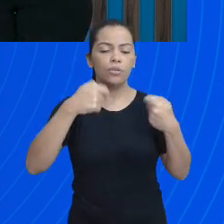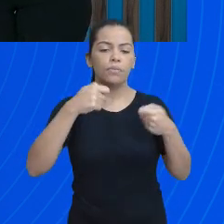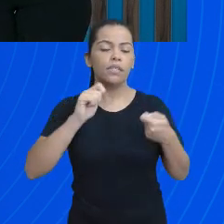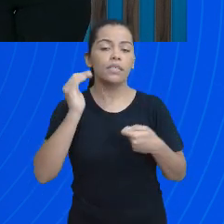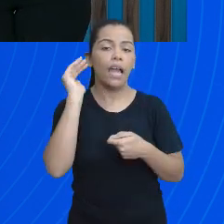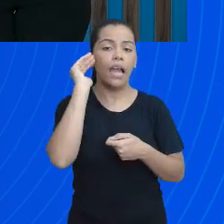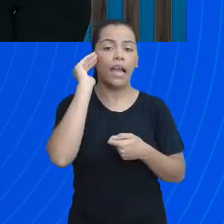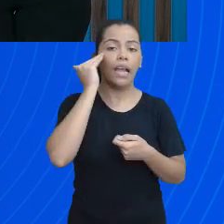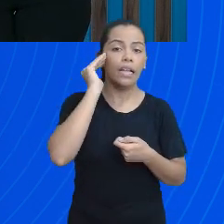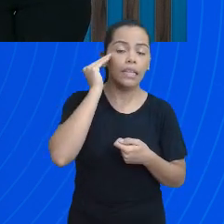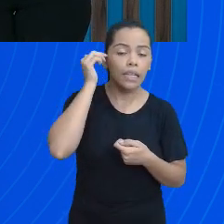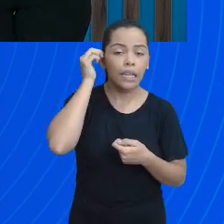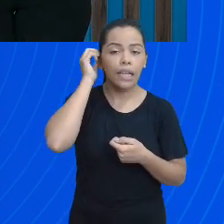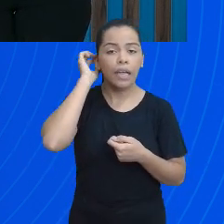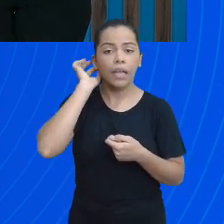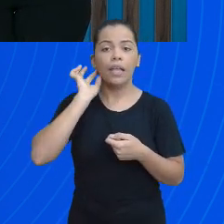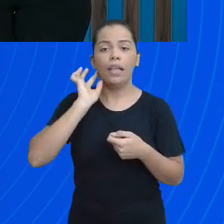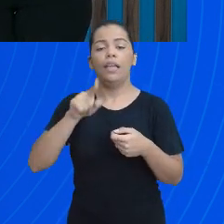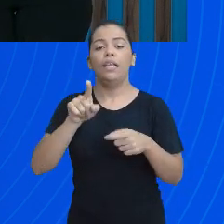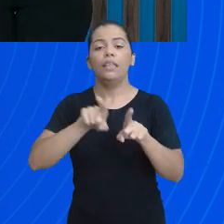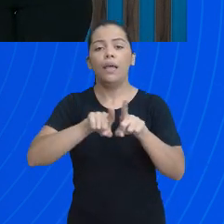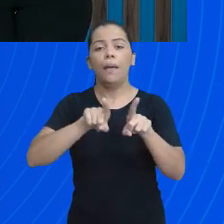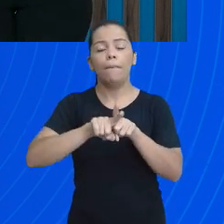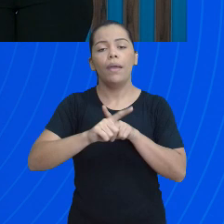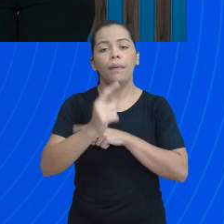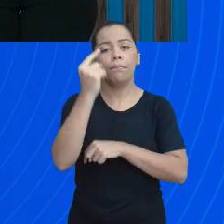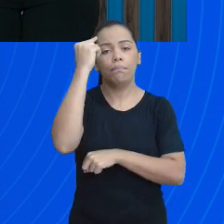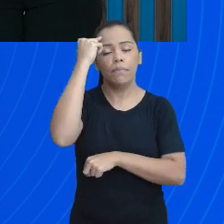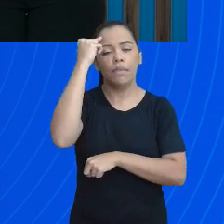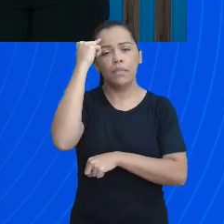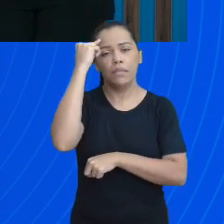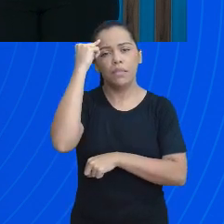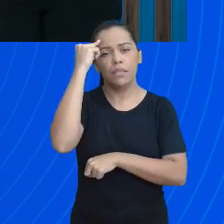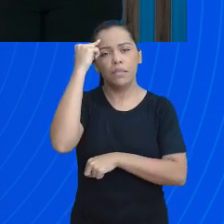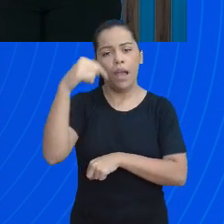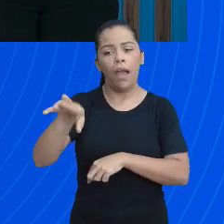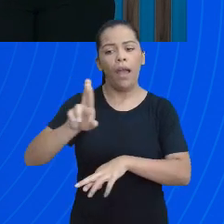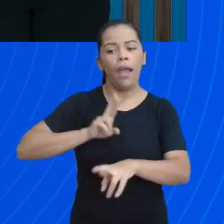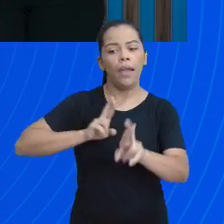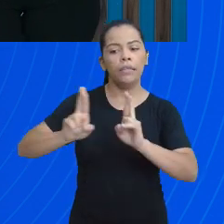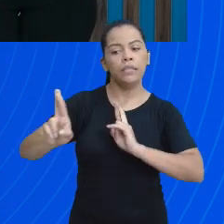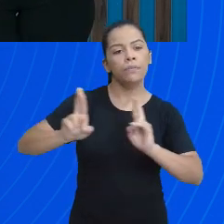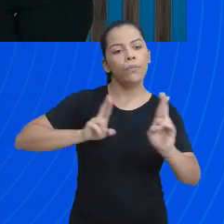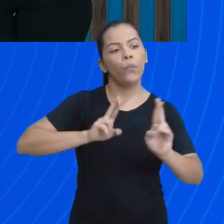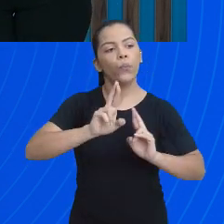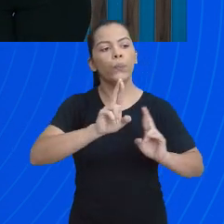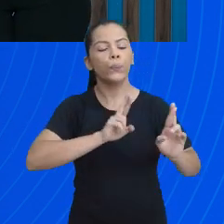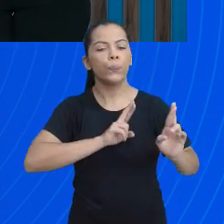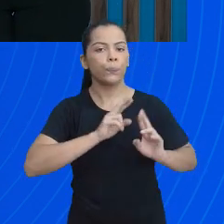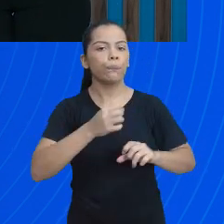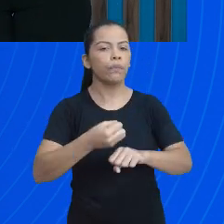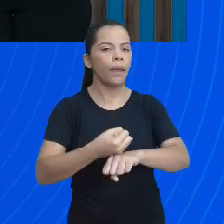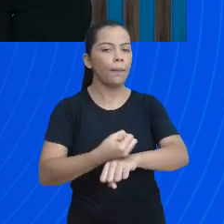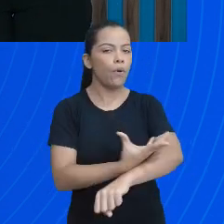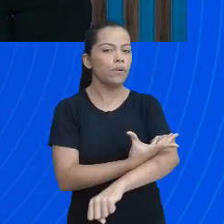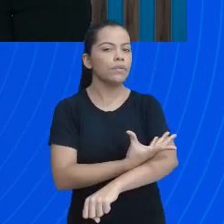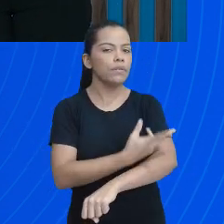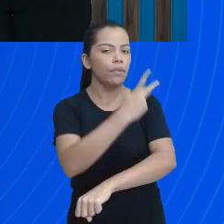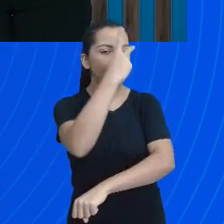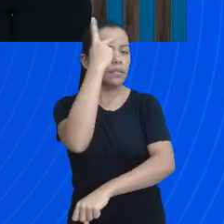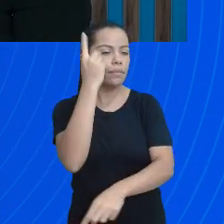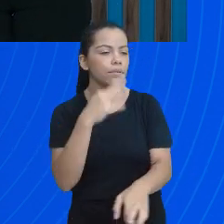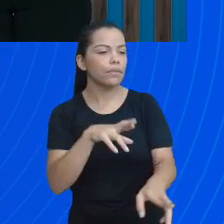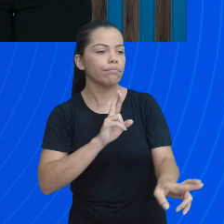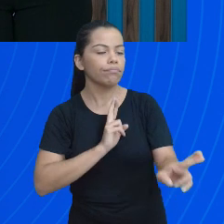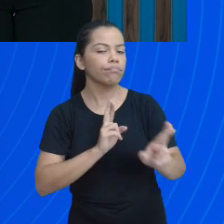entender e pensar e considerar as respostas emocionais que as pessoas dão para a gente. Então, a gente